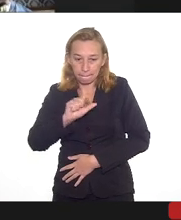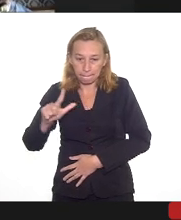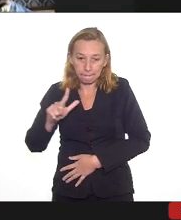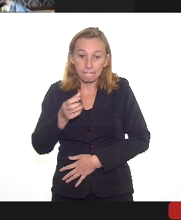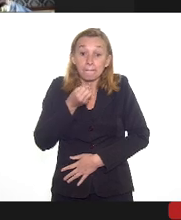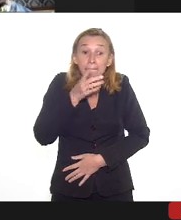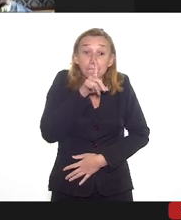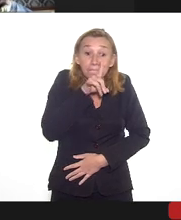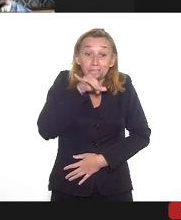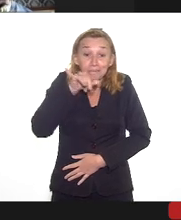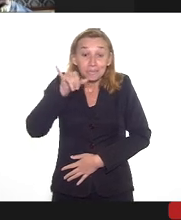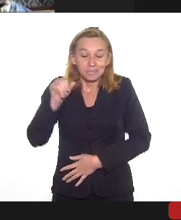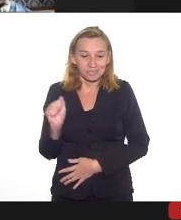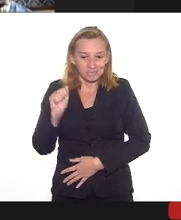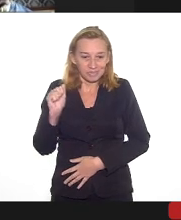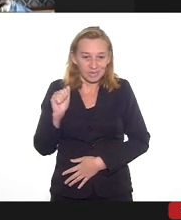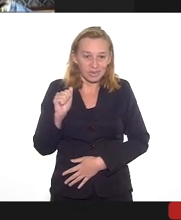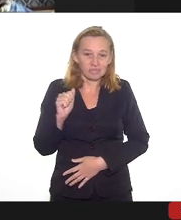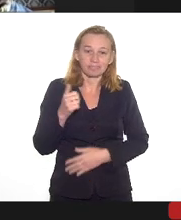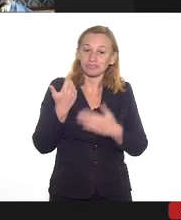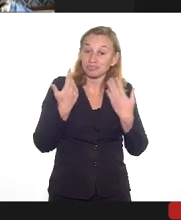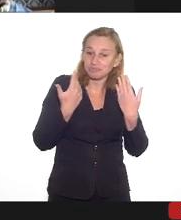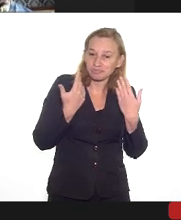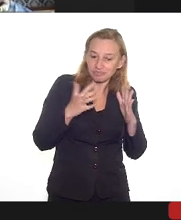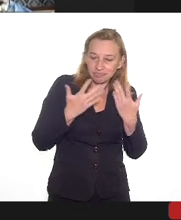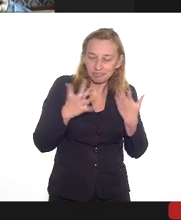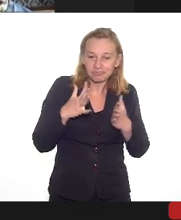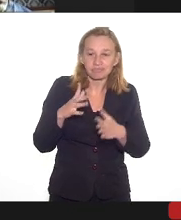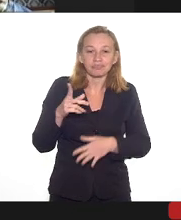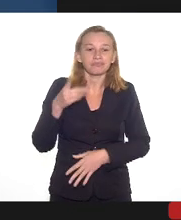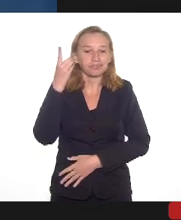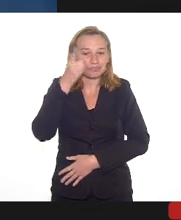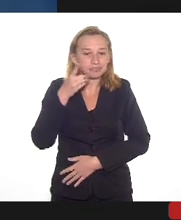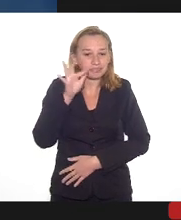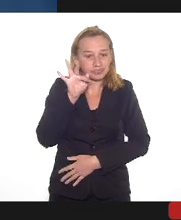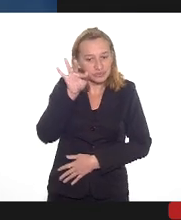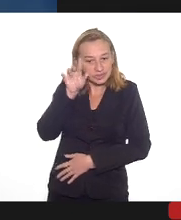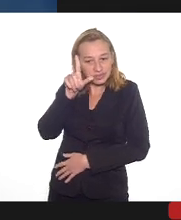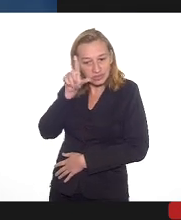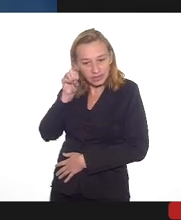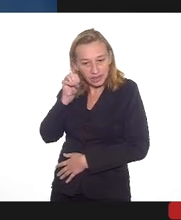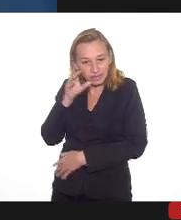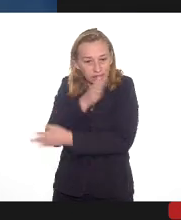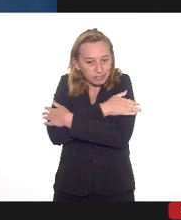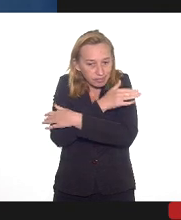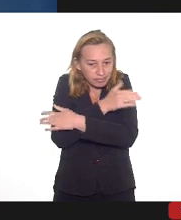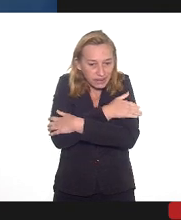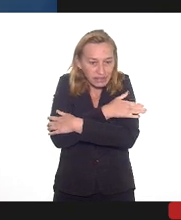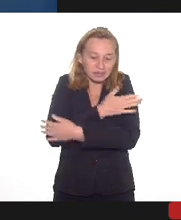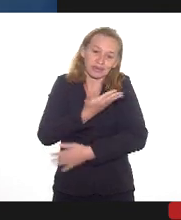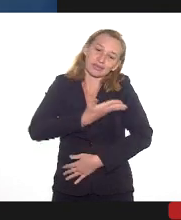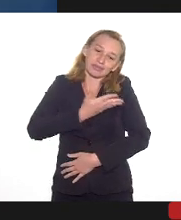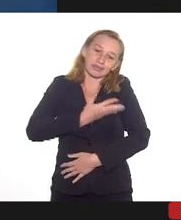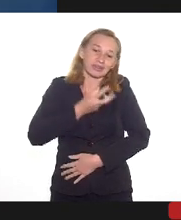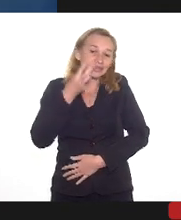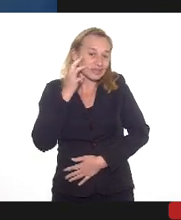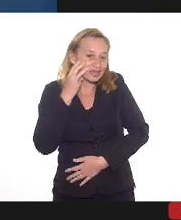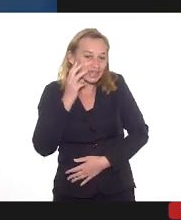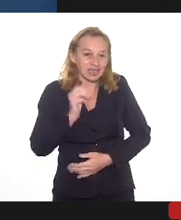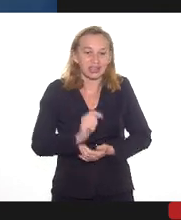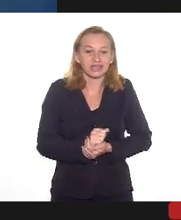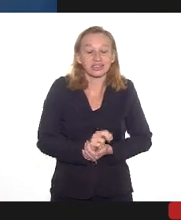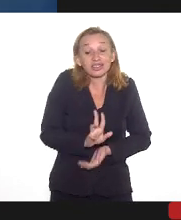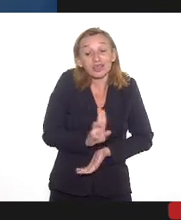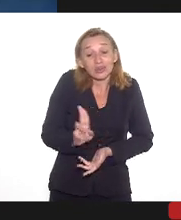Bom dia, saúdo o deputado Flávio Serafini, um abraço também para o meu companheiro Valdec Carneiro e,